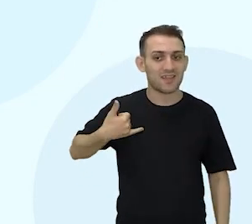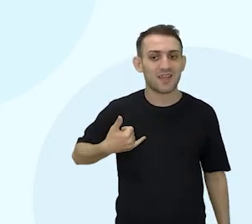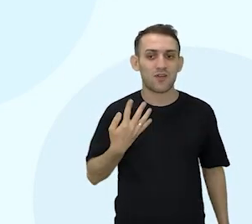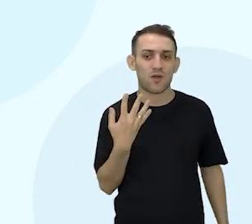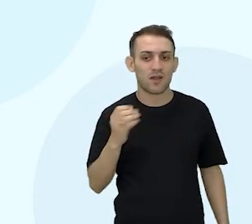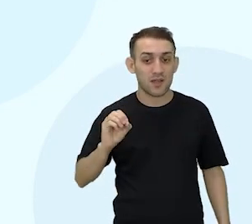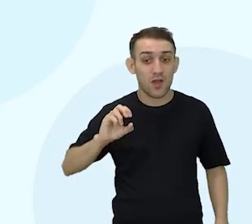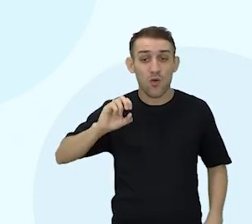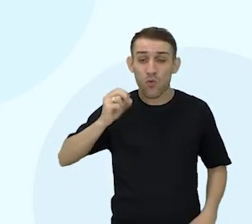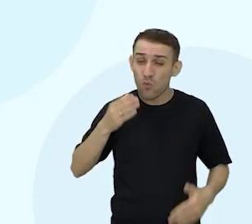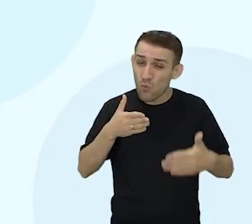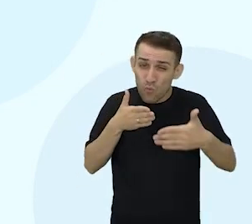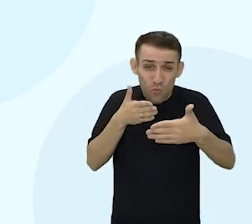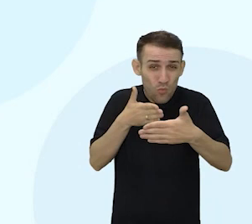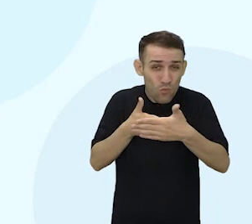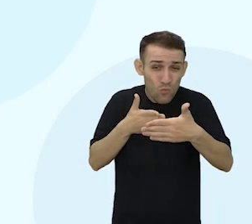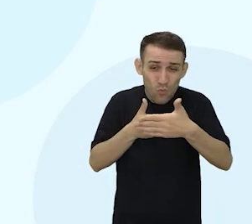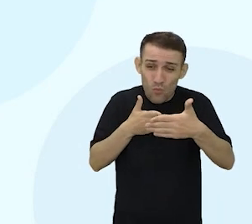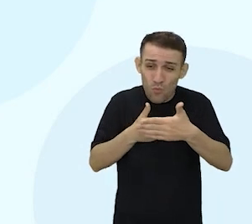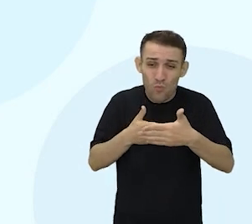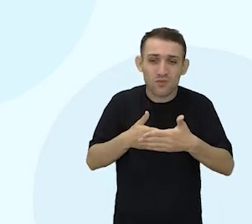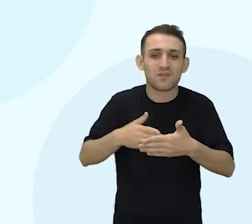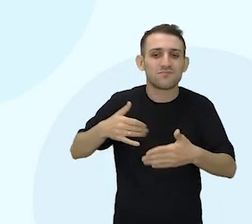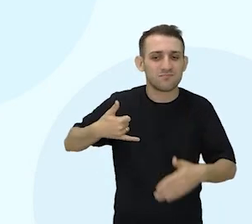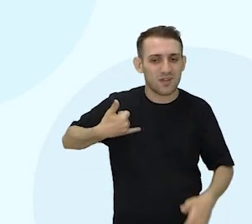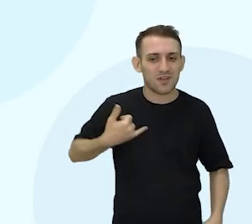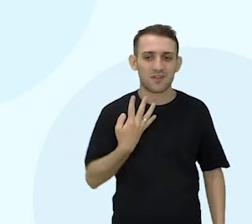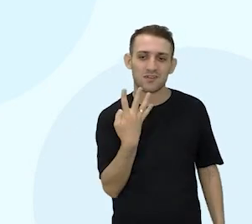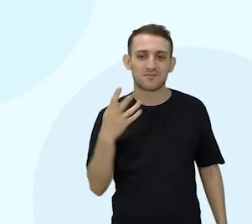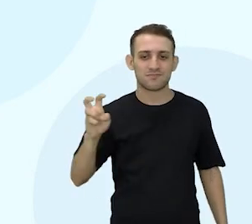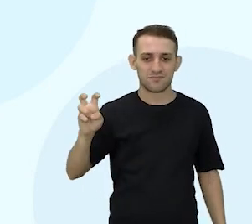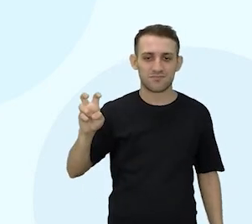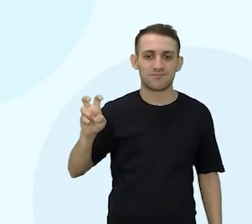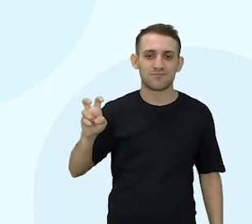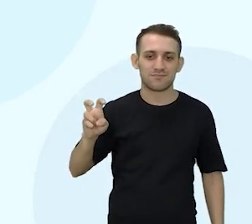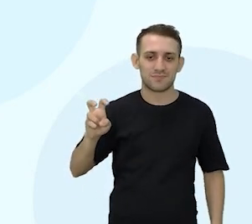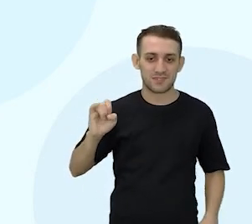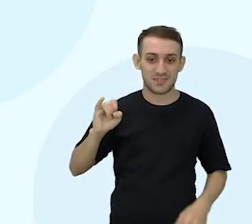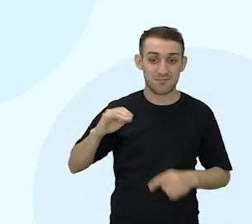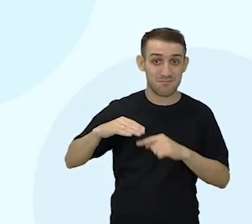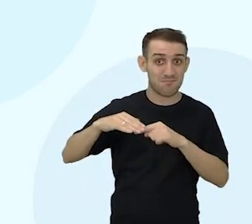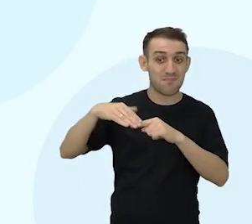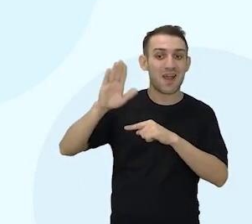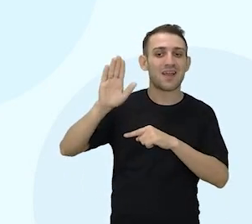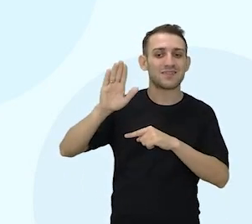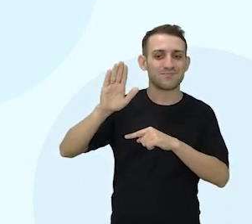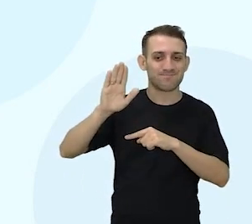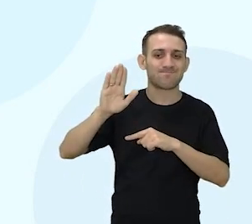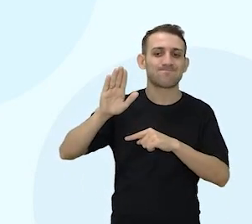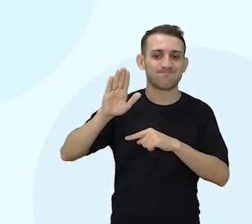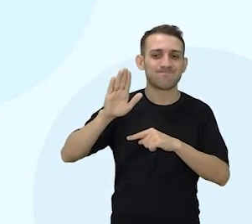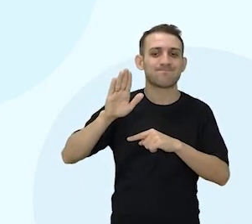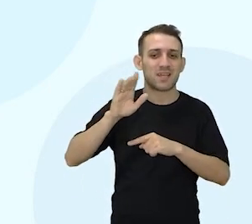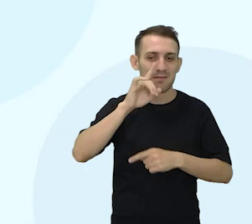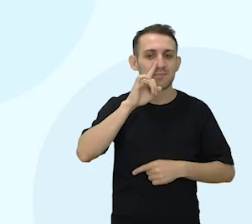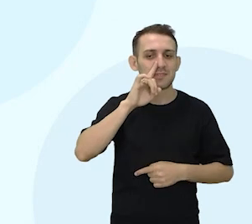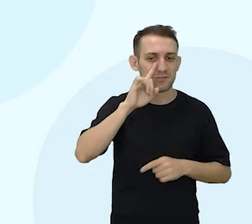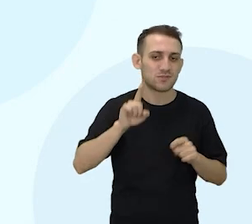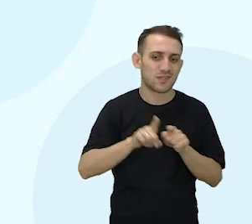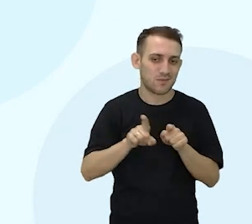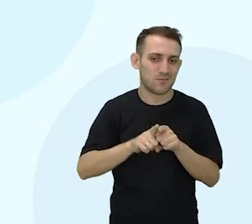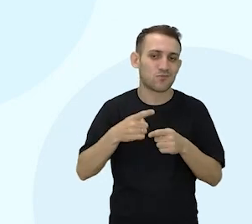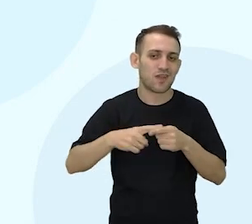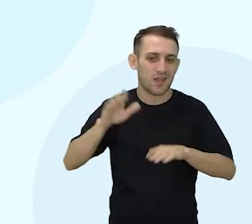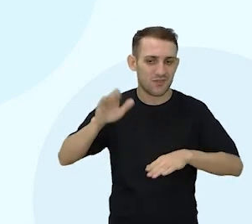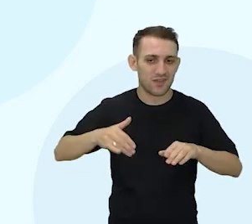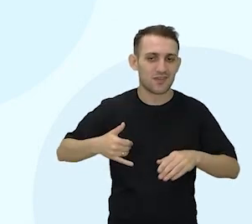anos ou no máximo aí nessa média aos 45 anos, não passar muito disso, mesmo porque quanto